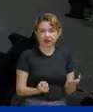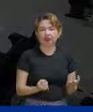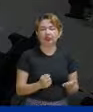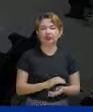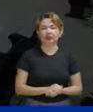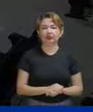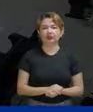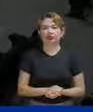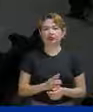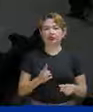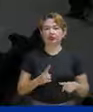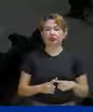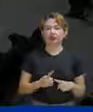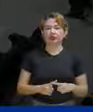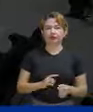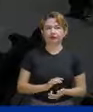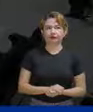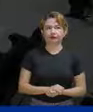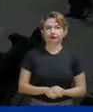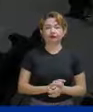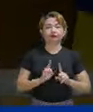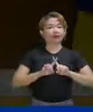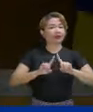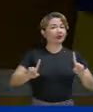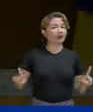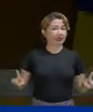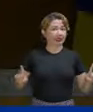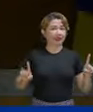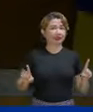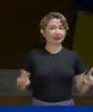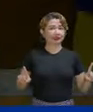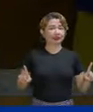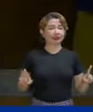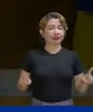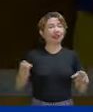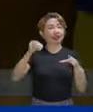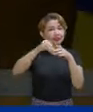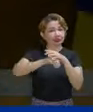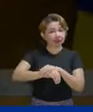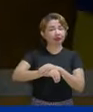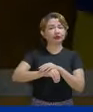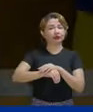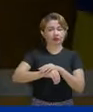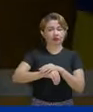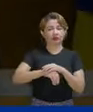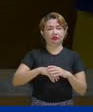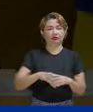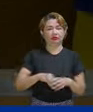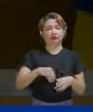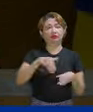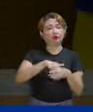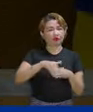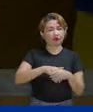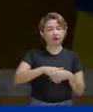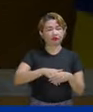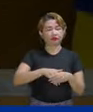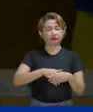conta da própria não, mas isso está no corpo do voto. São os fundamentos.